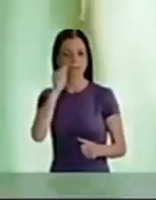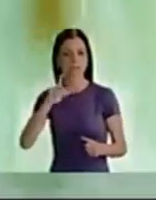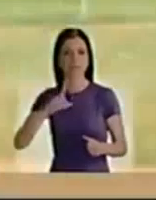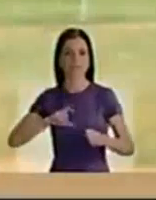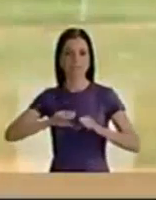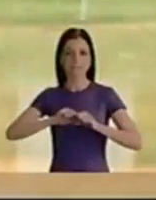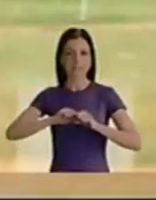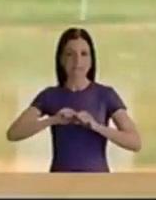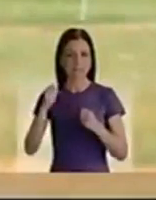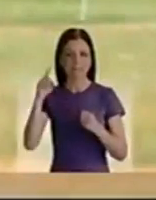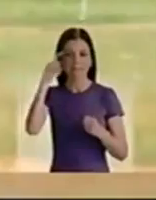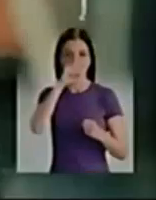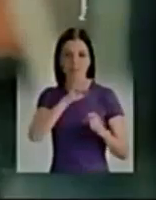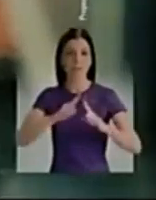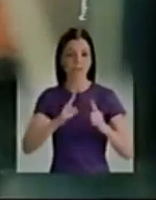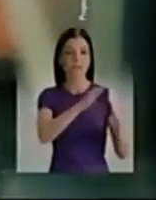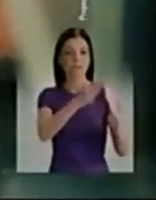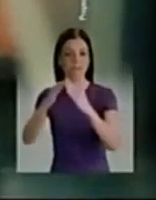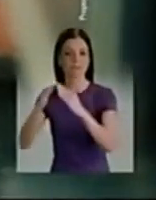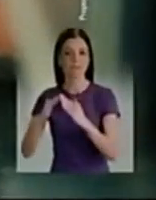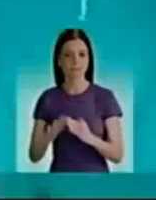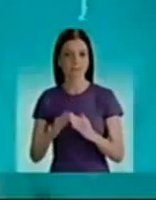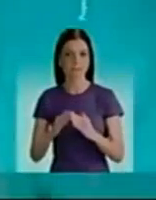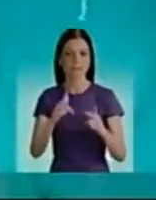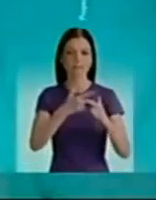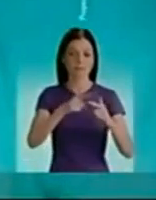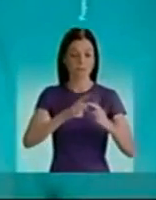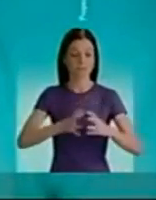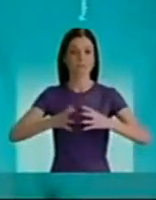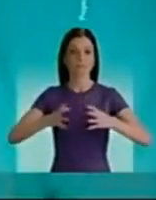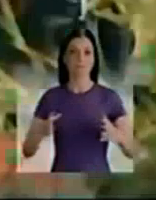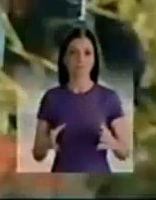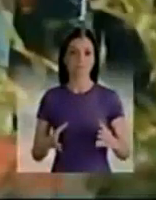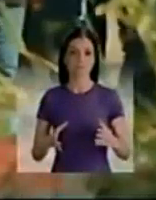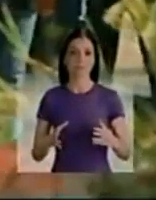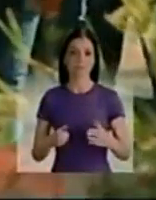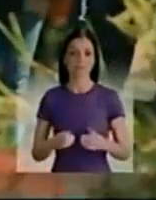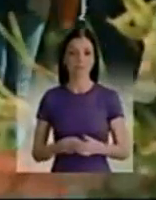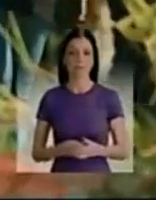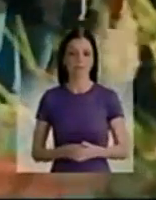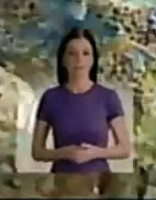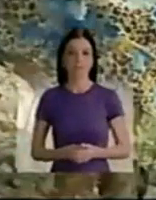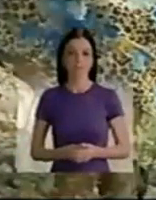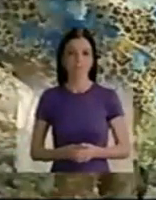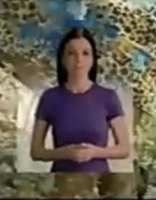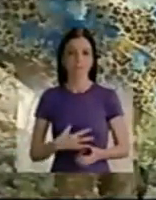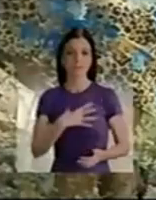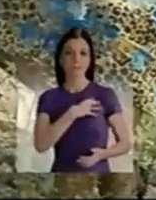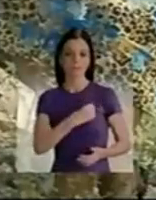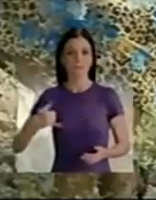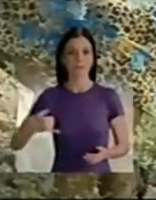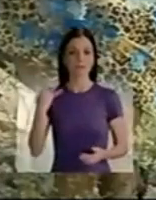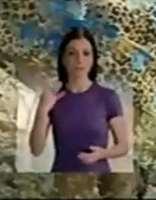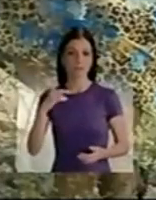muitas dificuldades, mas na periferia, os desafios são bem maiores. Eu tenho um filho de